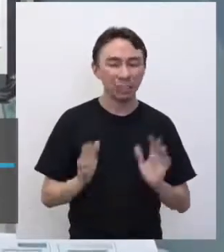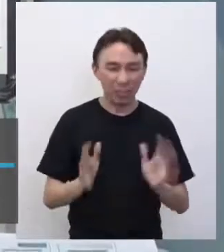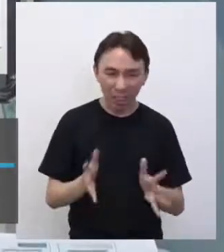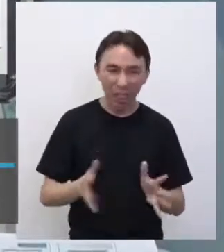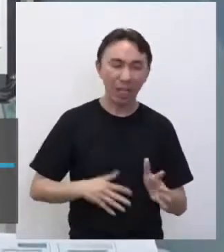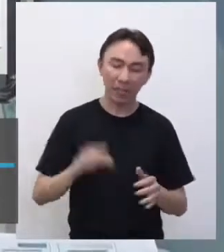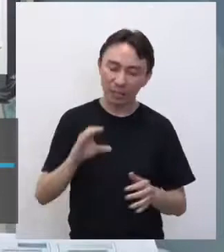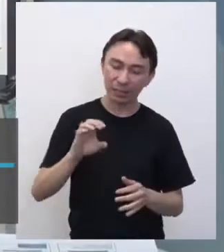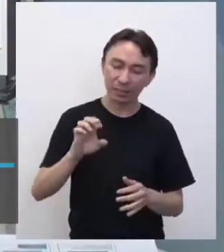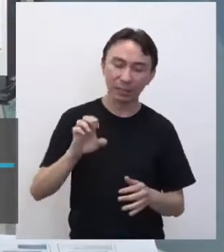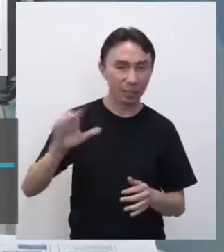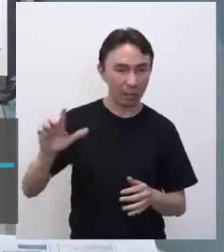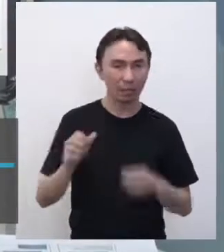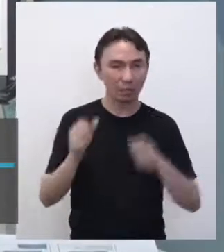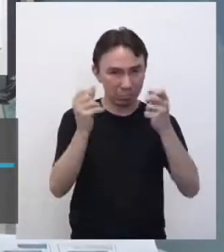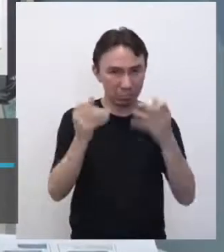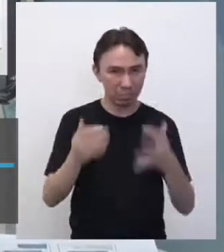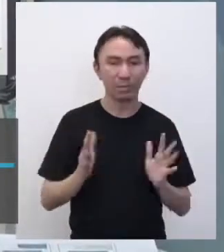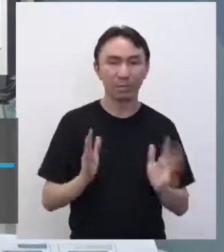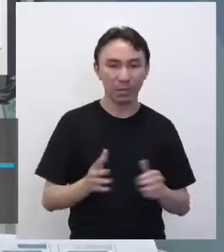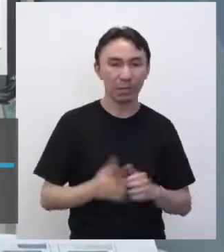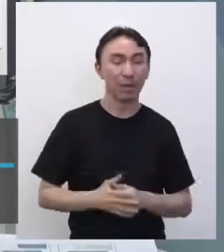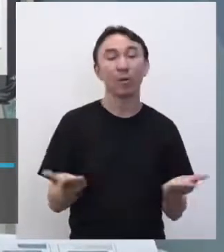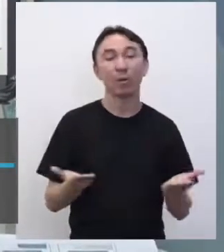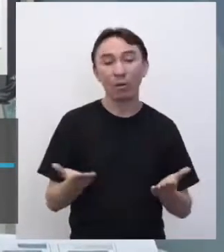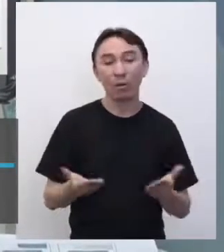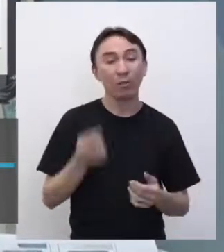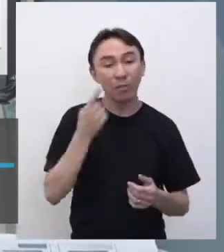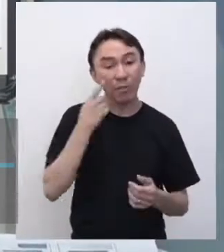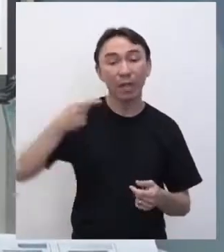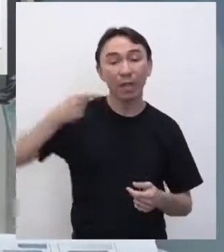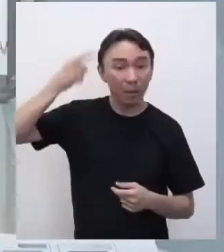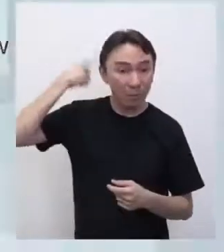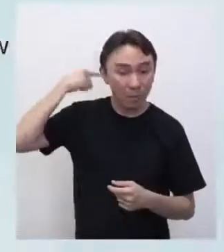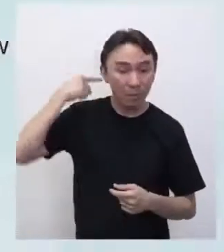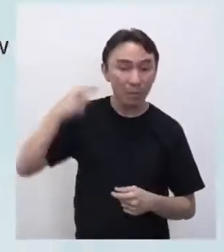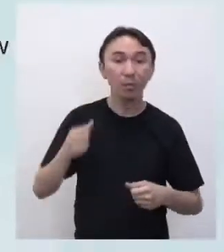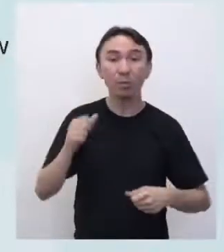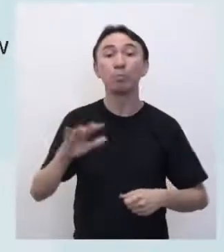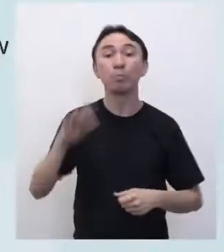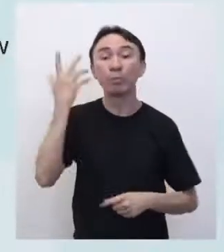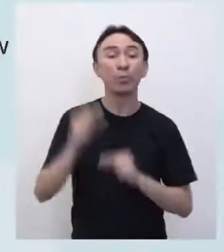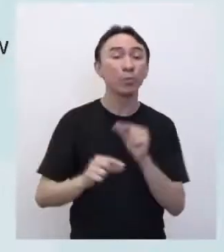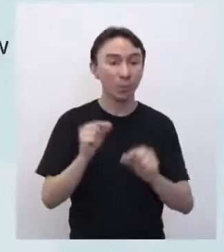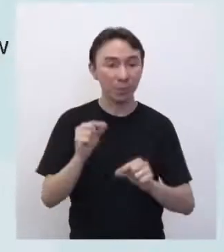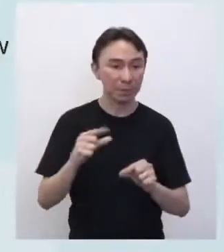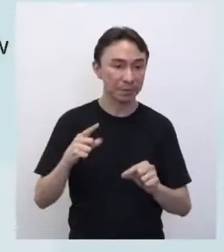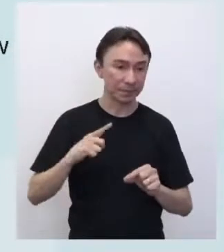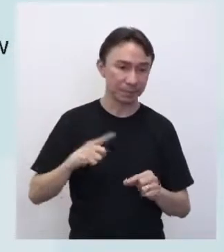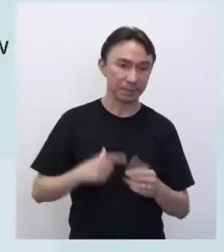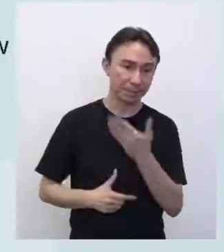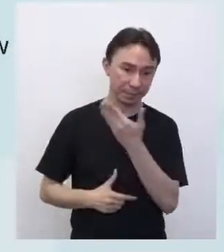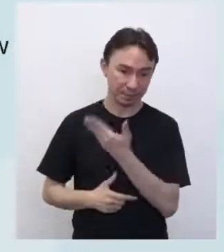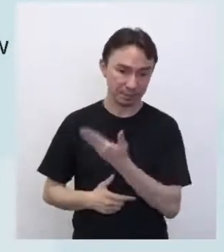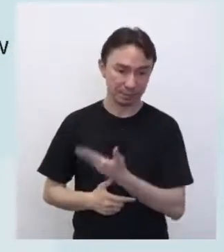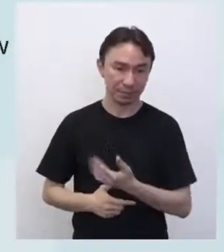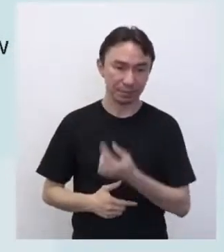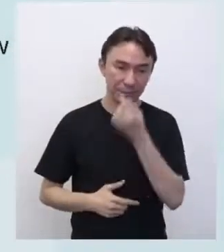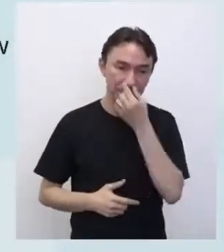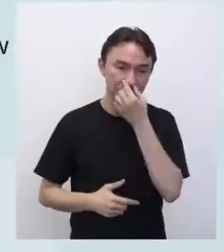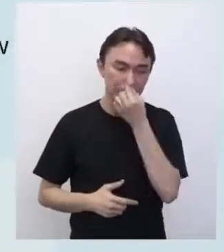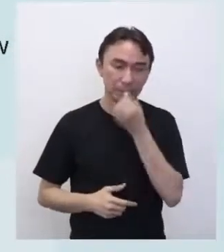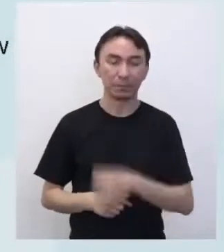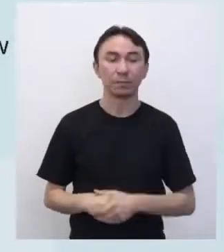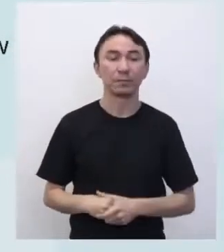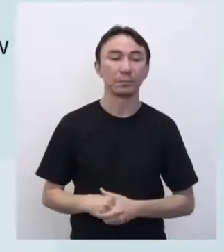ok, vamos dar uma lembradinha, né, Antônia, aquilo que aconteceu na nossa última aula. Então, Last class we noticed how words are